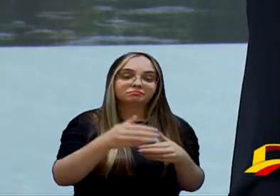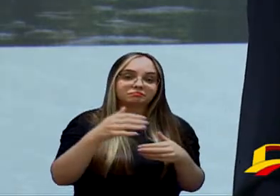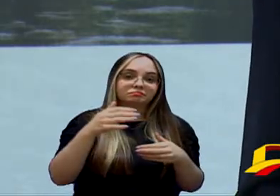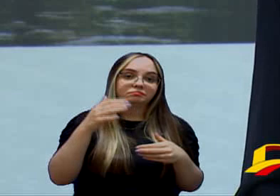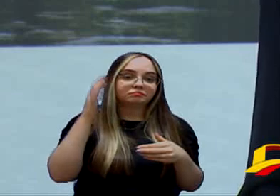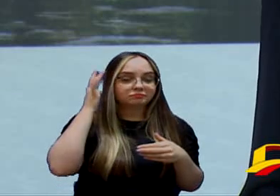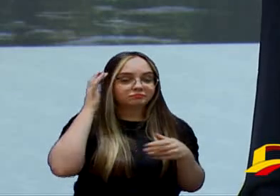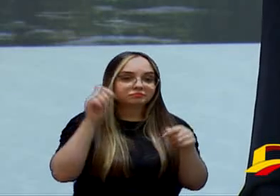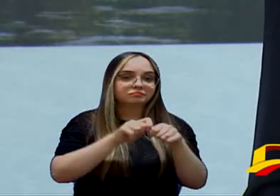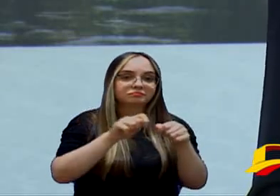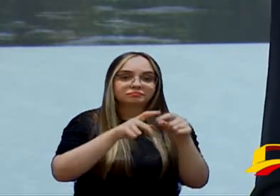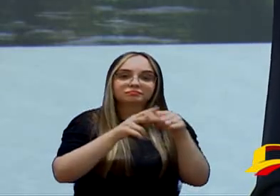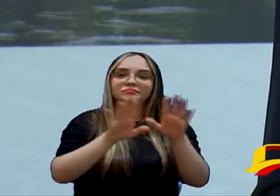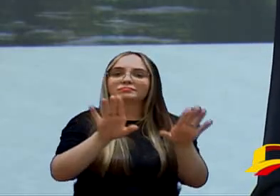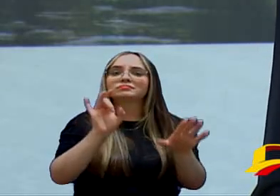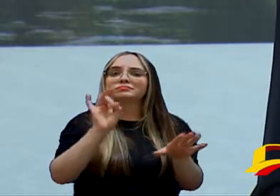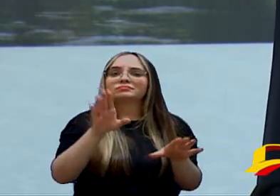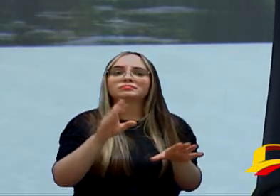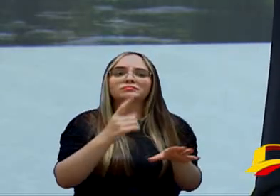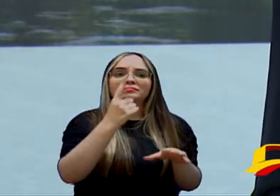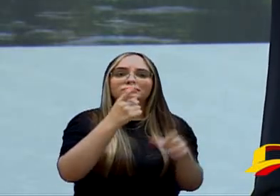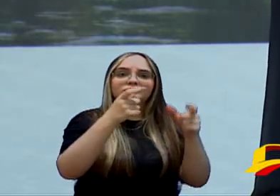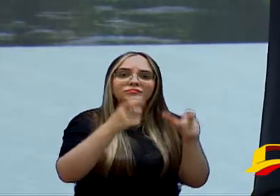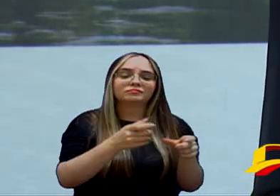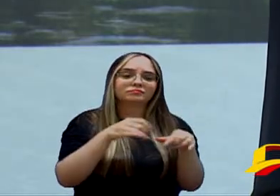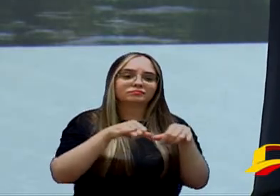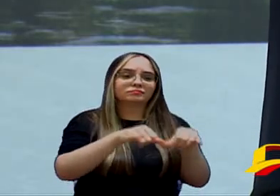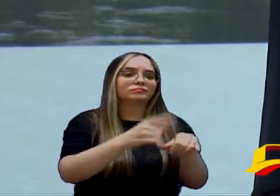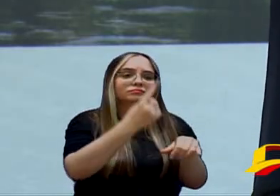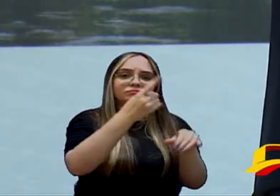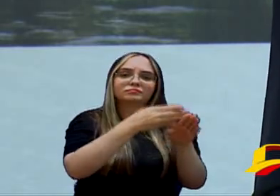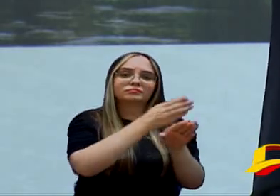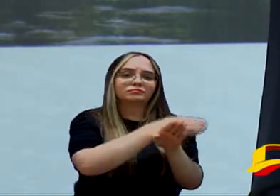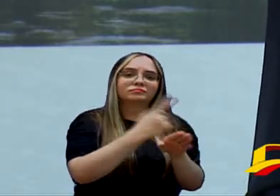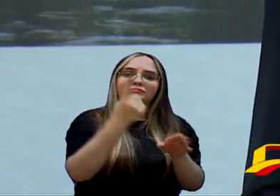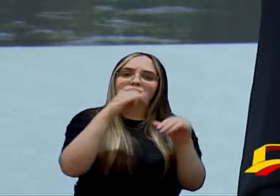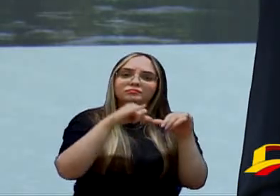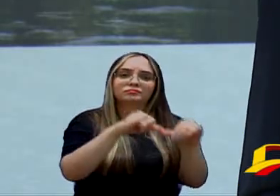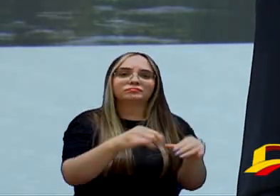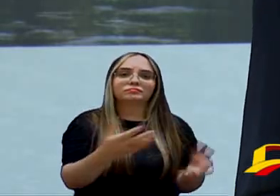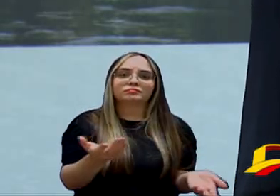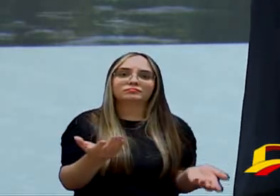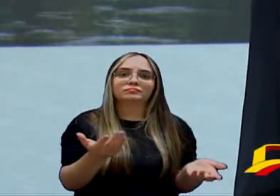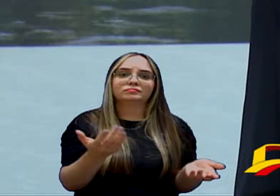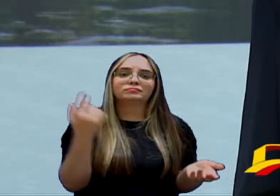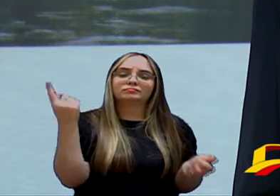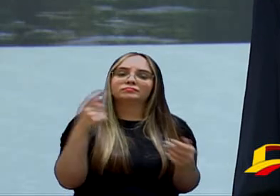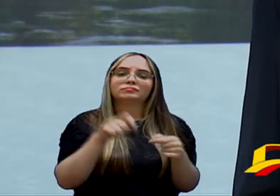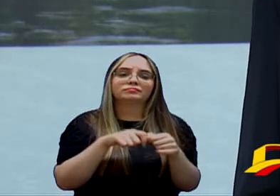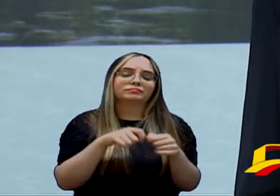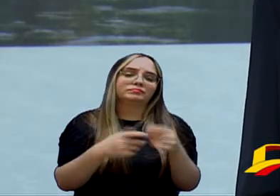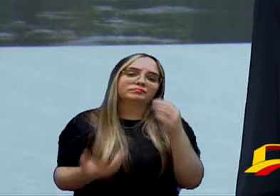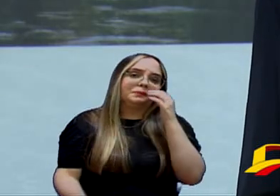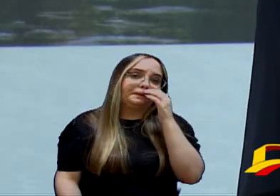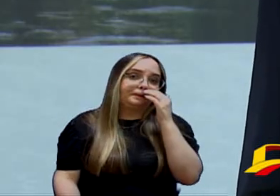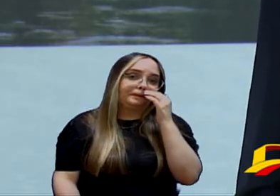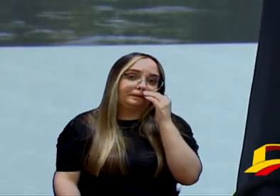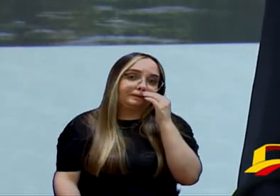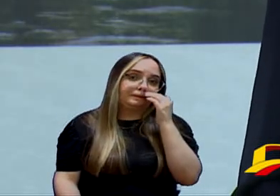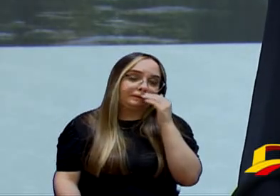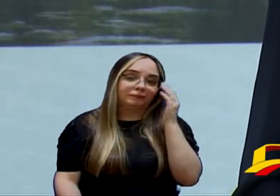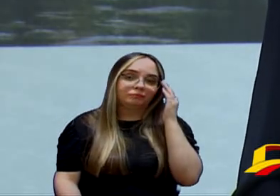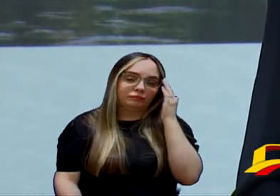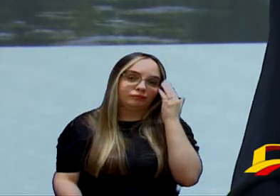mas só para o empreendimento atrás o supermercado e em ele perguntei para o dono do do do